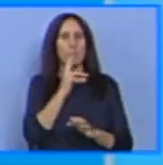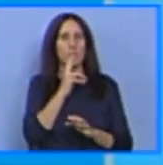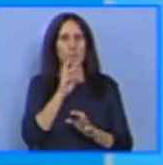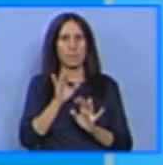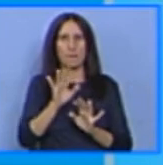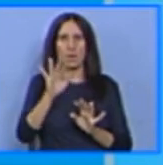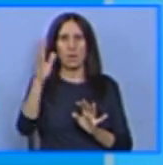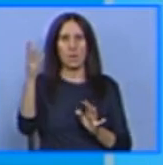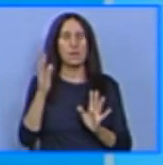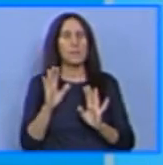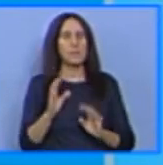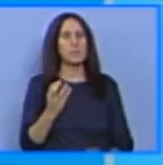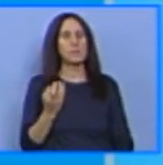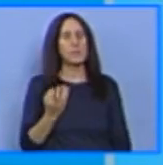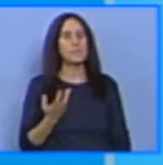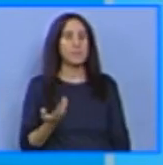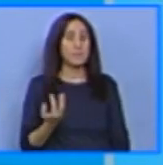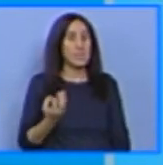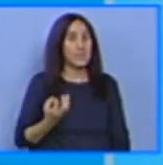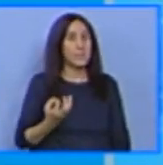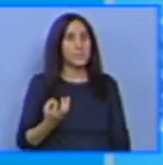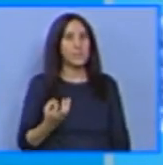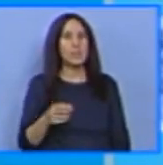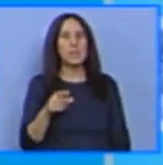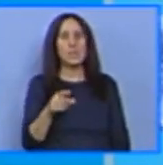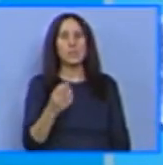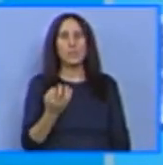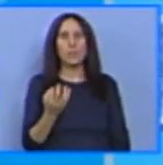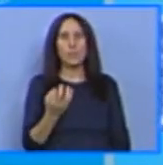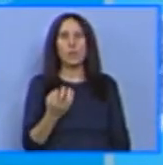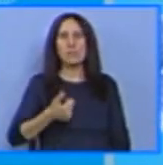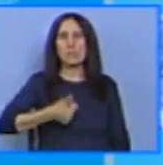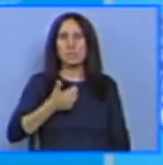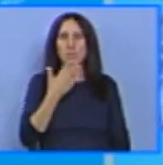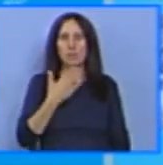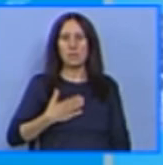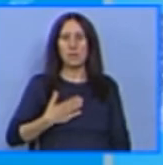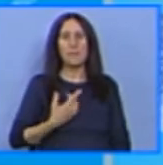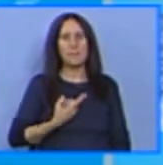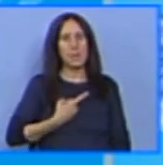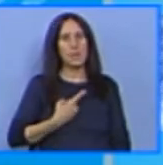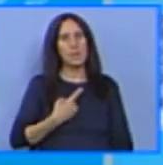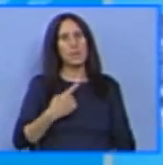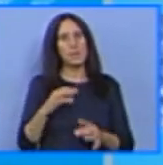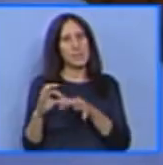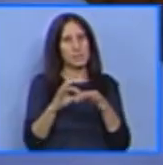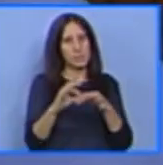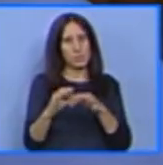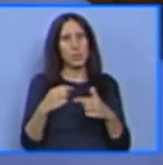difundindo, mas de facto, esses foram pontos cruciais em que tinha de haver algum entendimento. De facto,